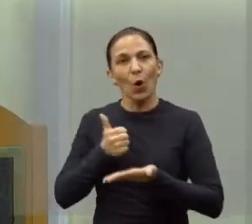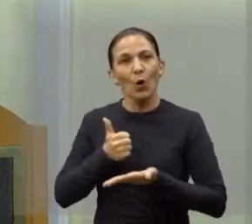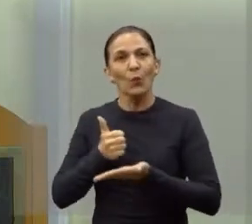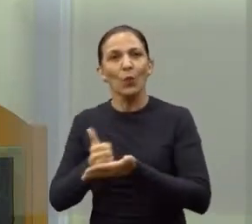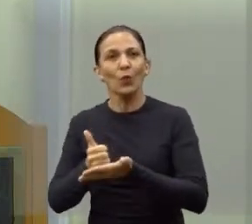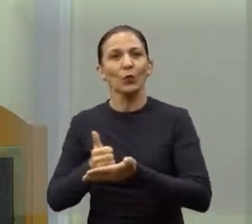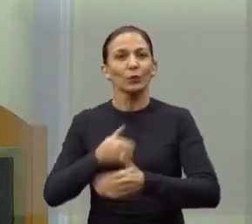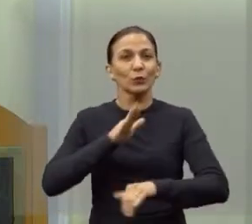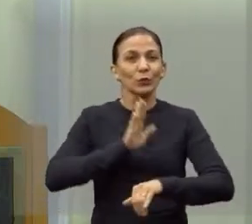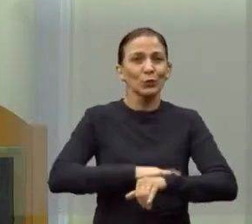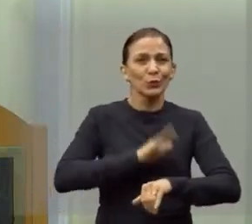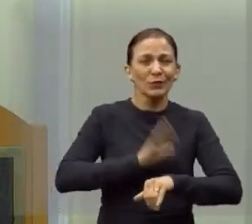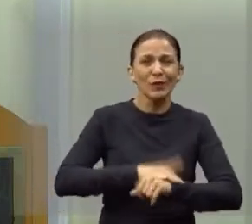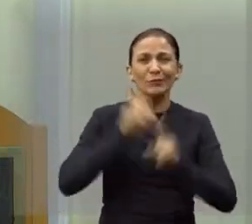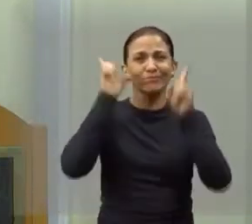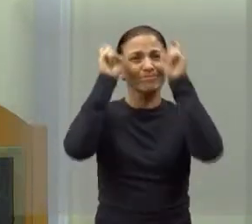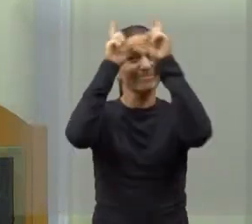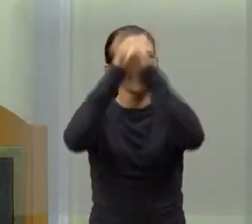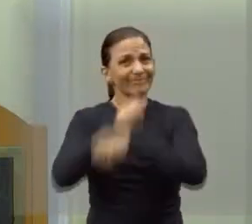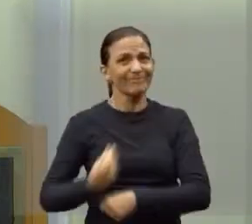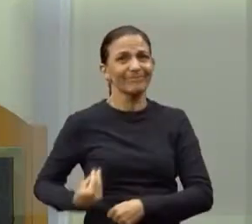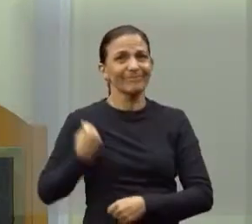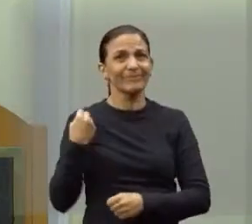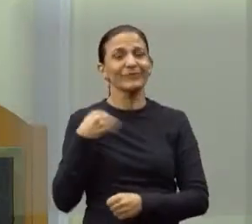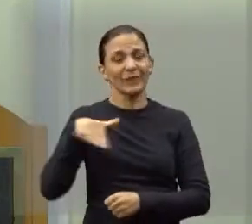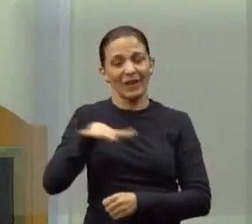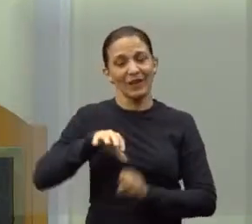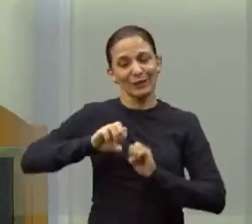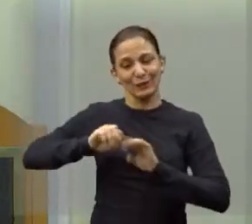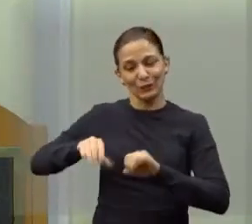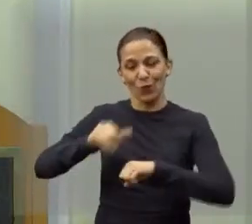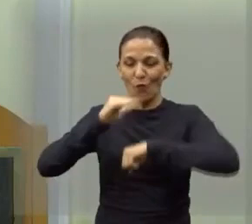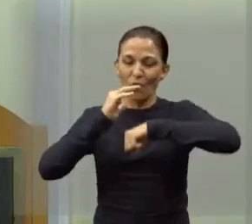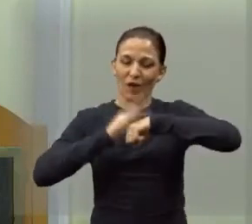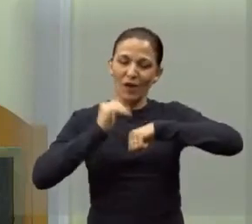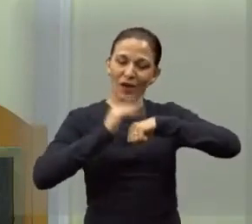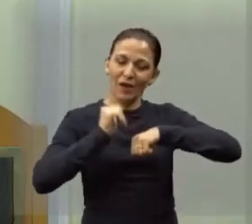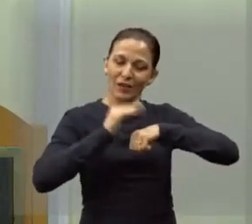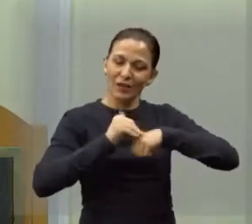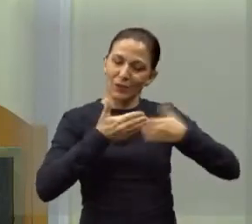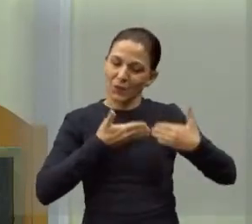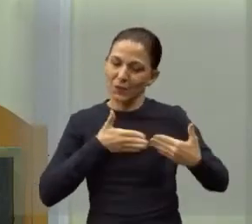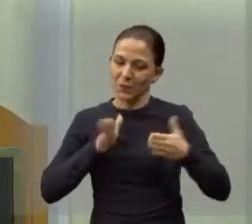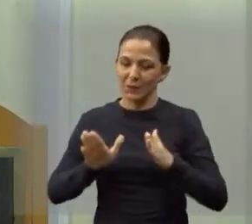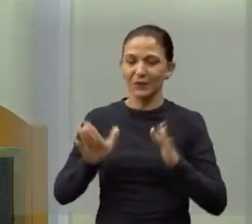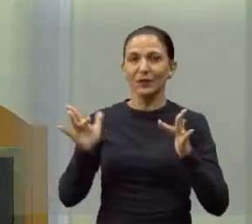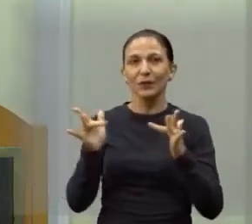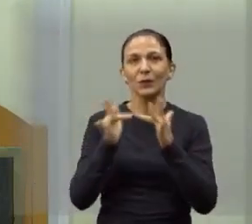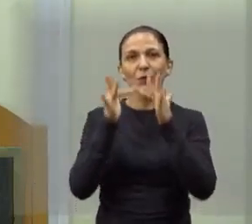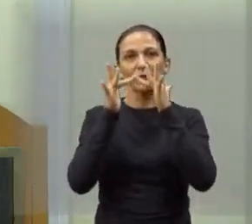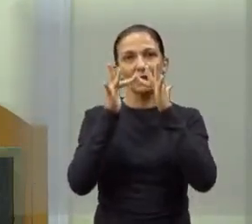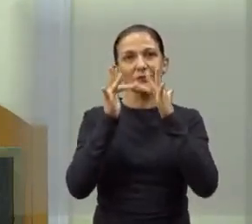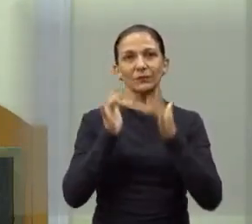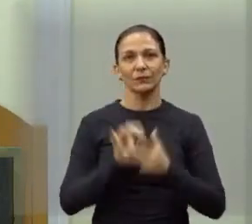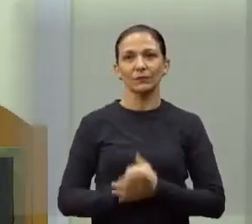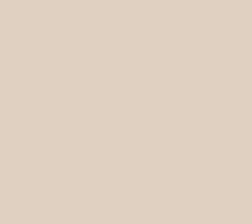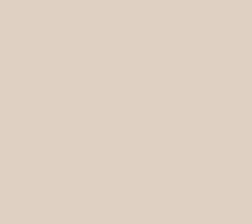tão tenebrosos para a educação que vocês fazem. É no afeto, no amor que a gente se encontra. Muito obrigada.